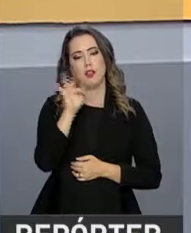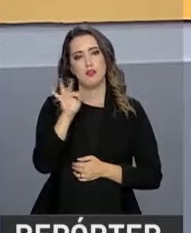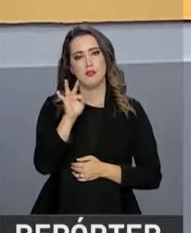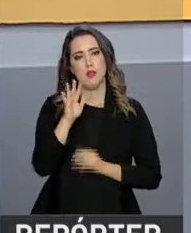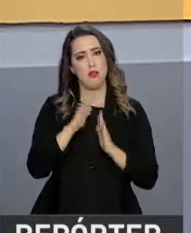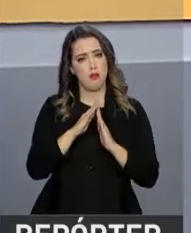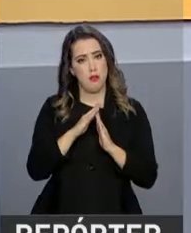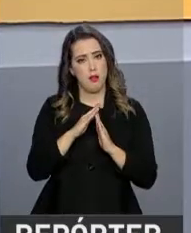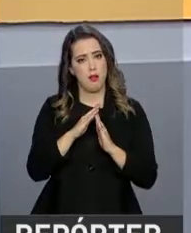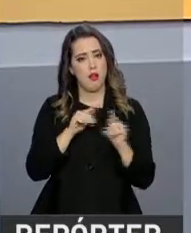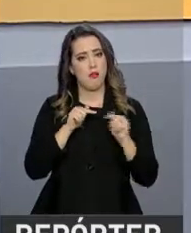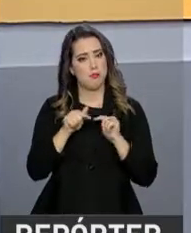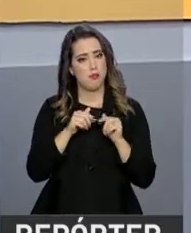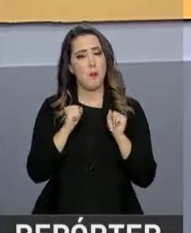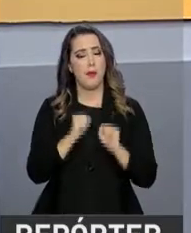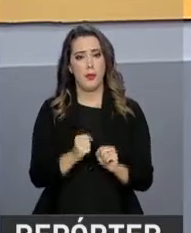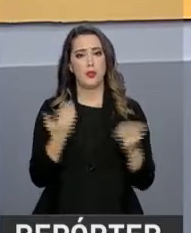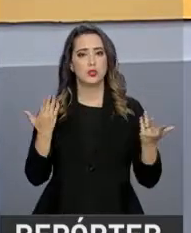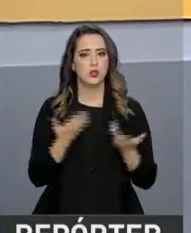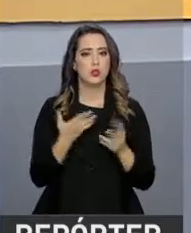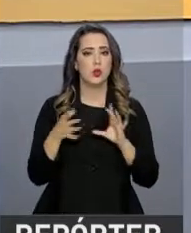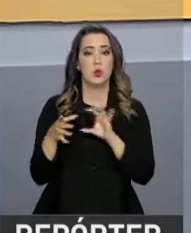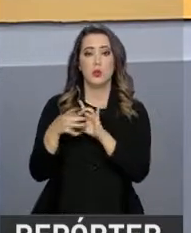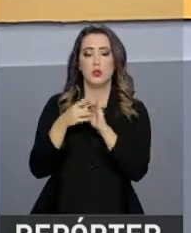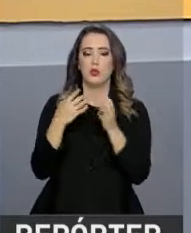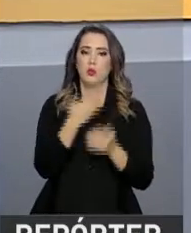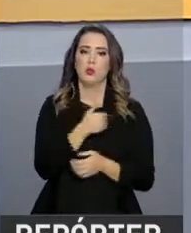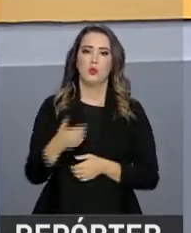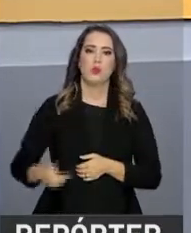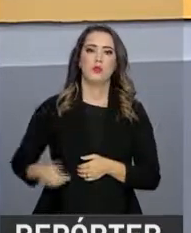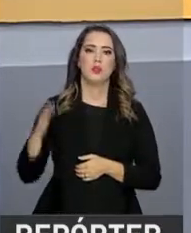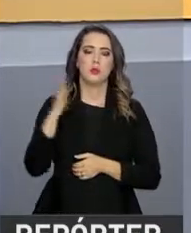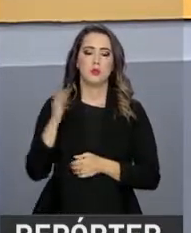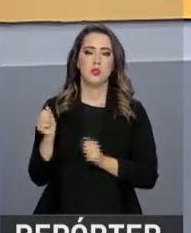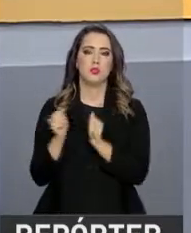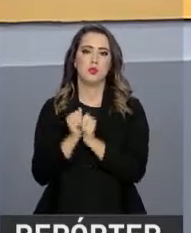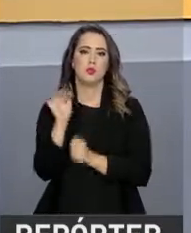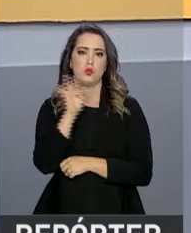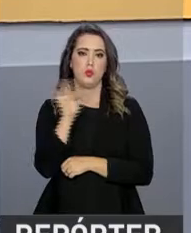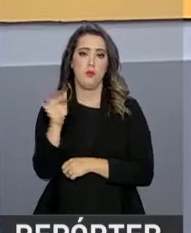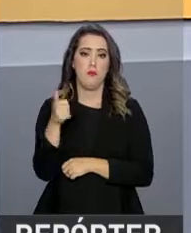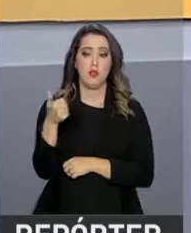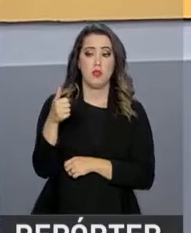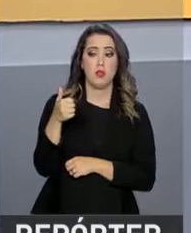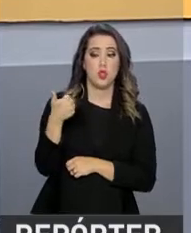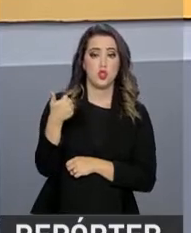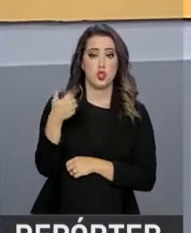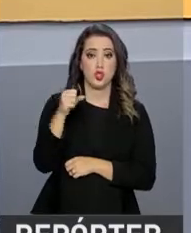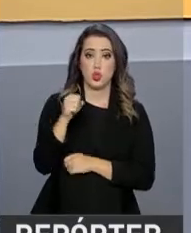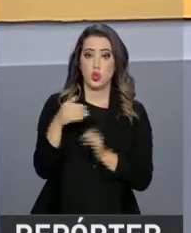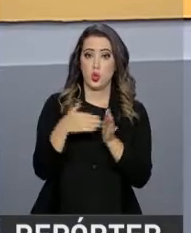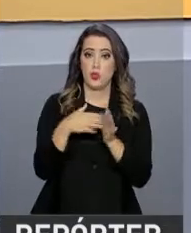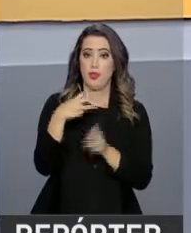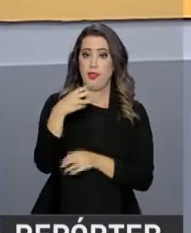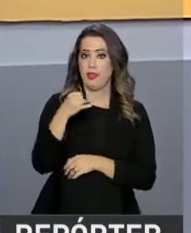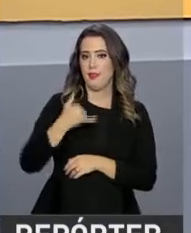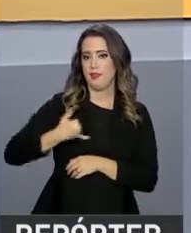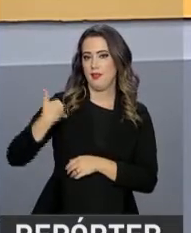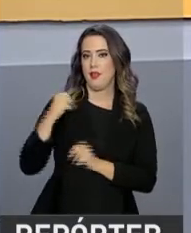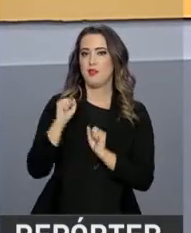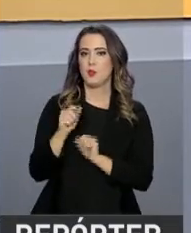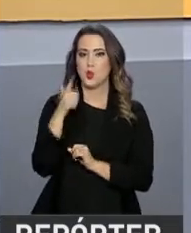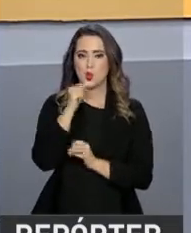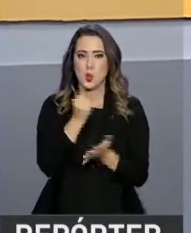acordo férias trabalho firmado entre os governos brasileiro e francês quem têm de 18 a 30 anos de idade pode